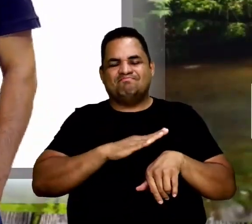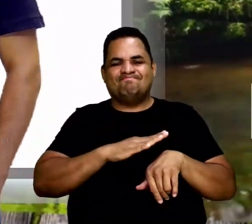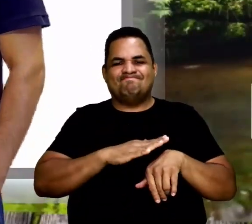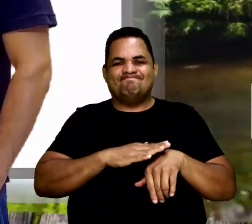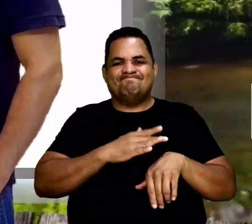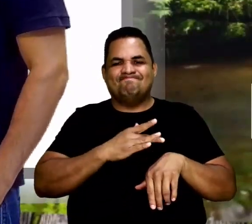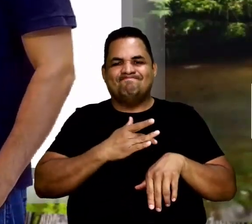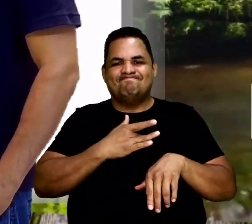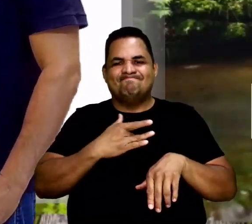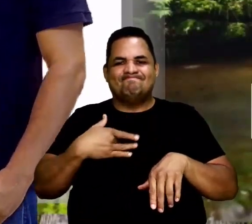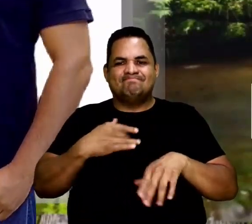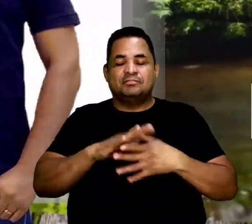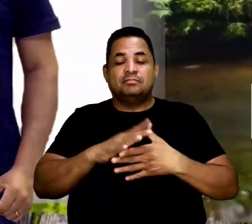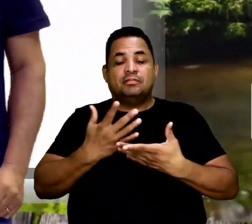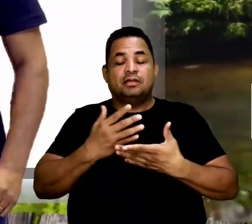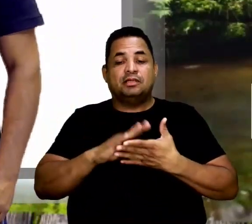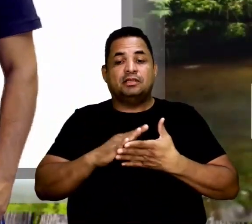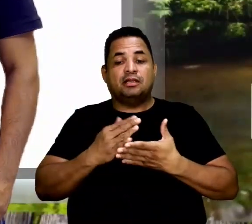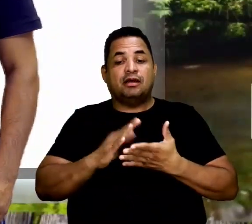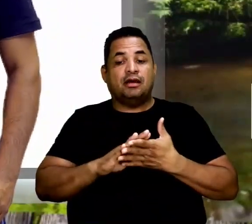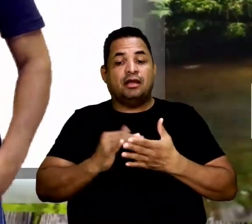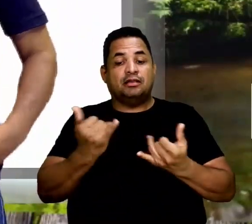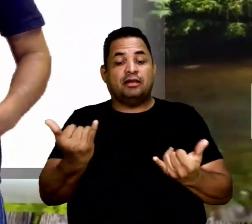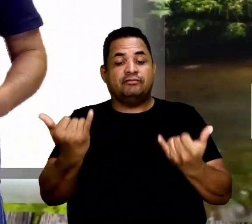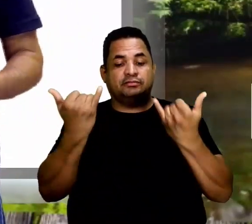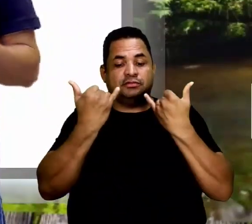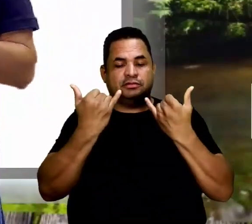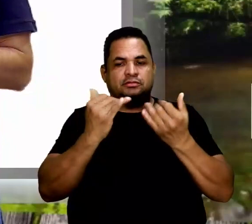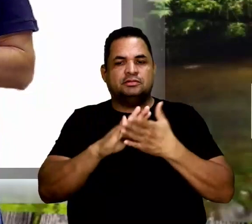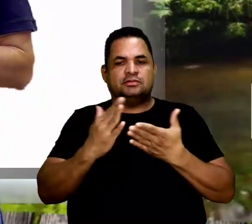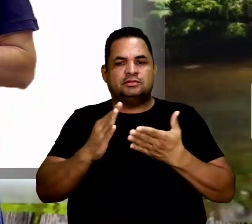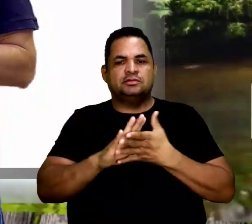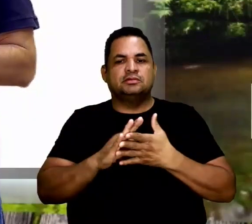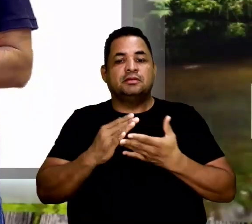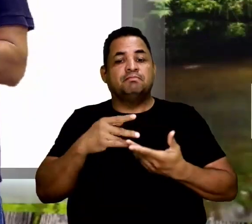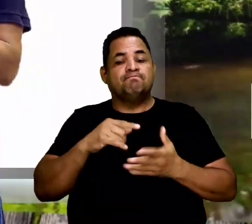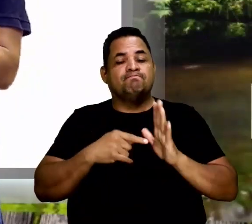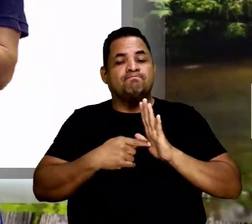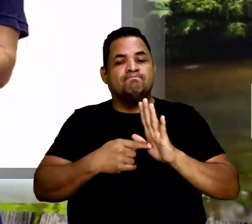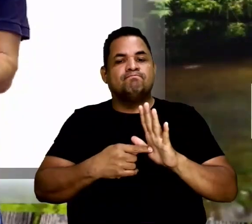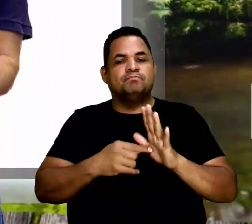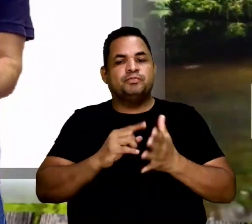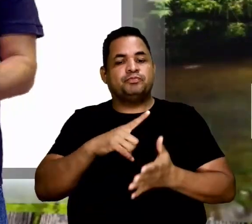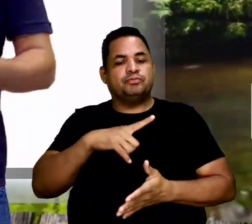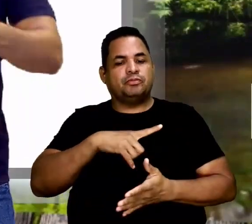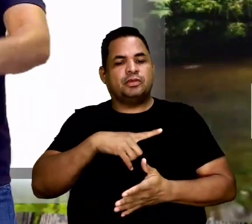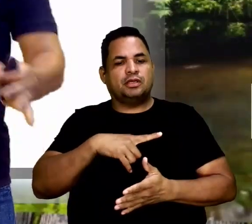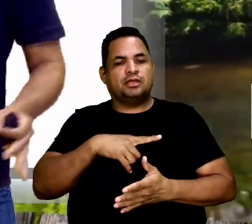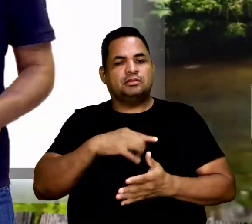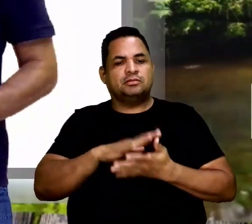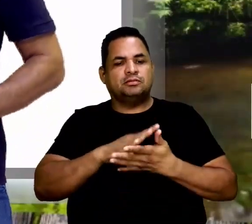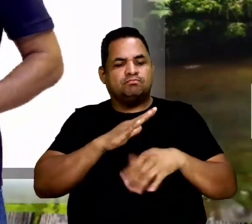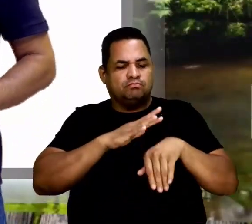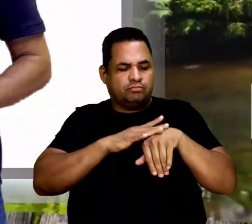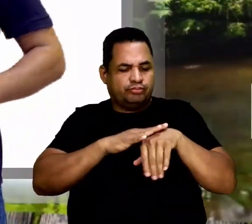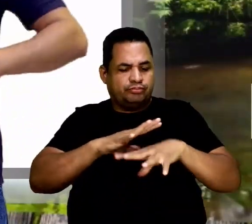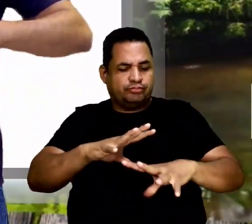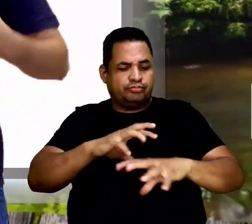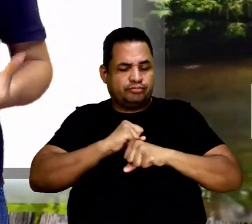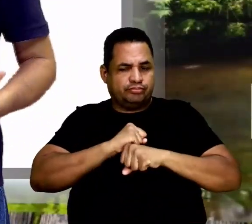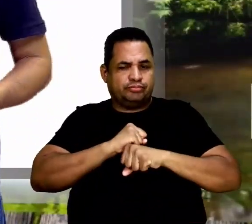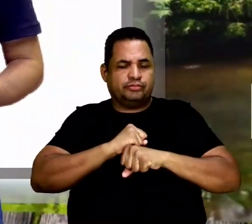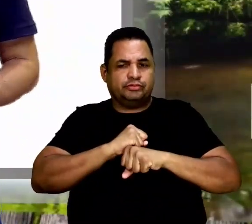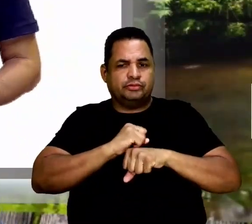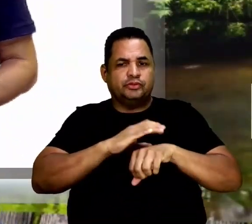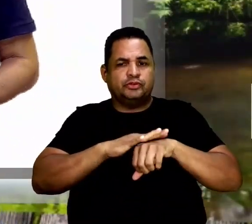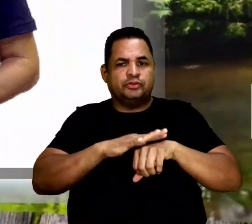ela é um aviso para você tomar alguma providência. Alerta. A febre está te dizendo que tem alguma infecção tentando agir no seu organismo,